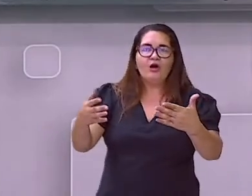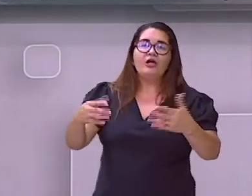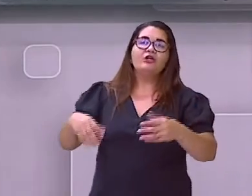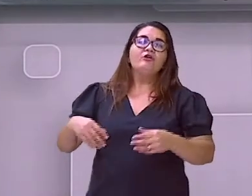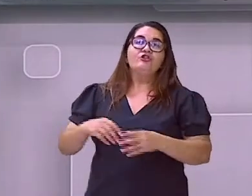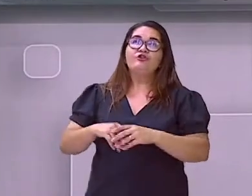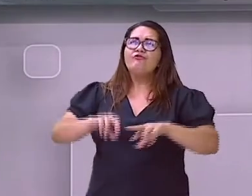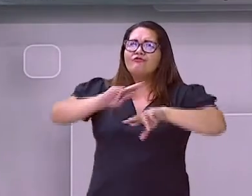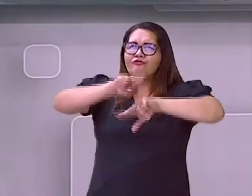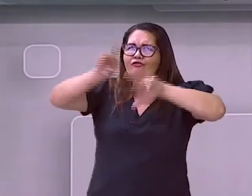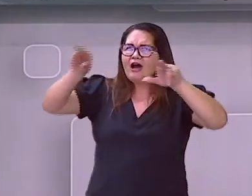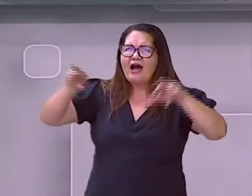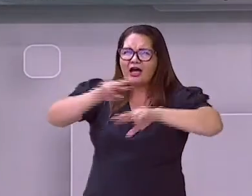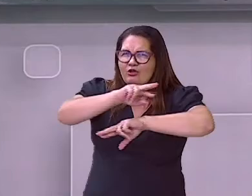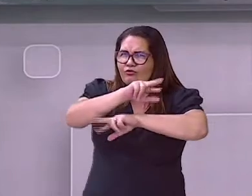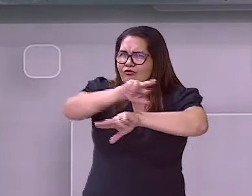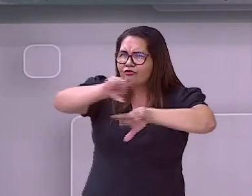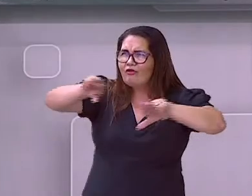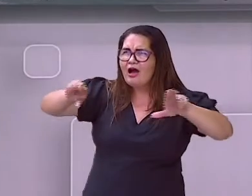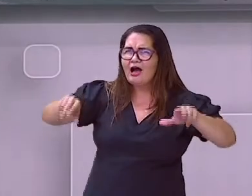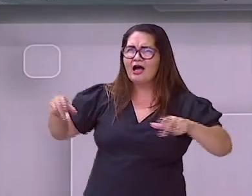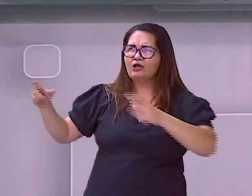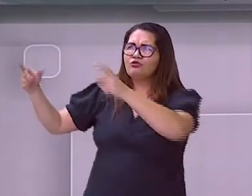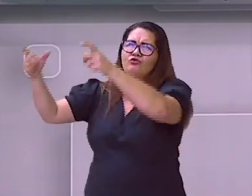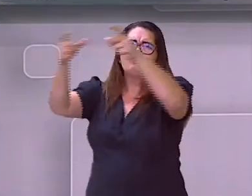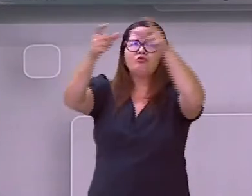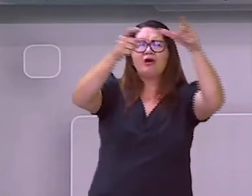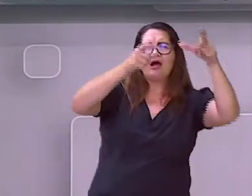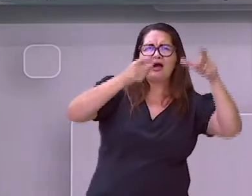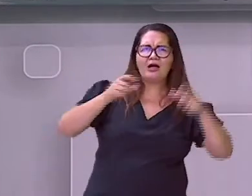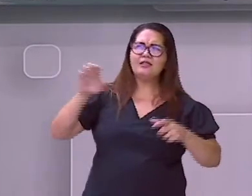pareça, para buscar uma nova